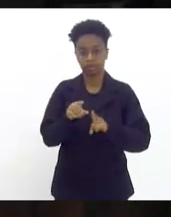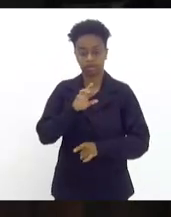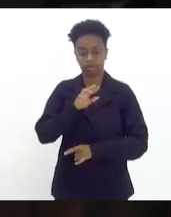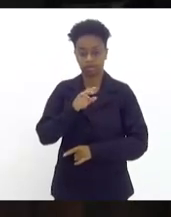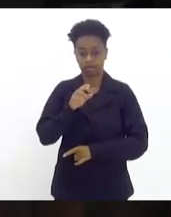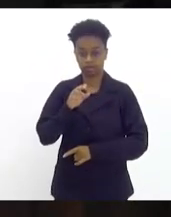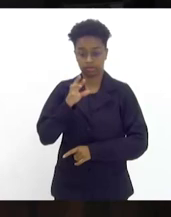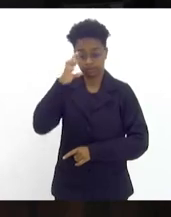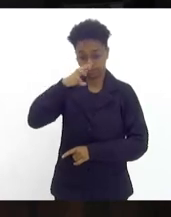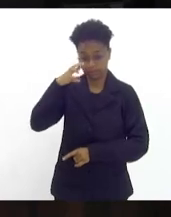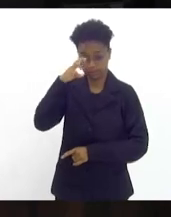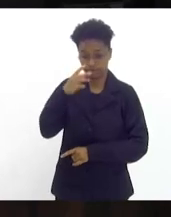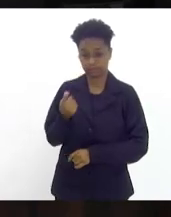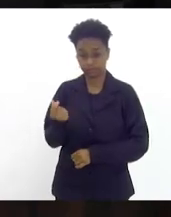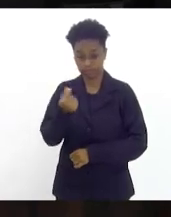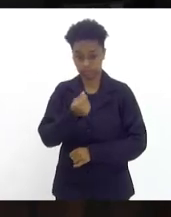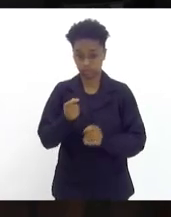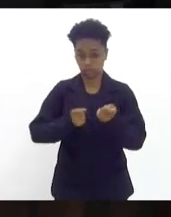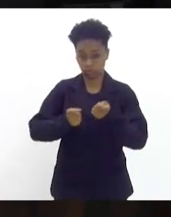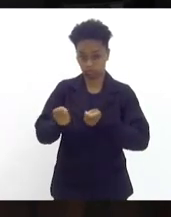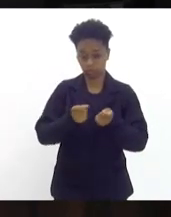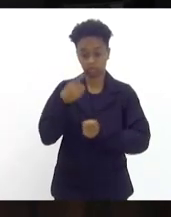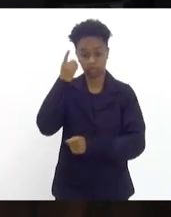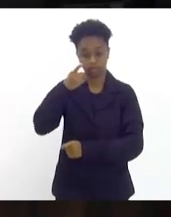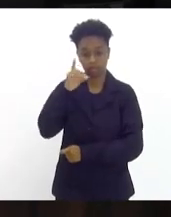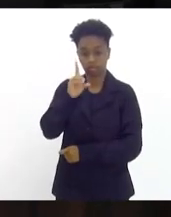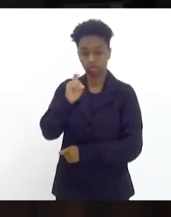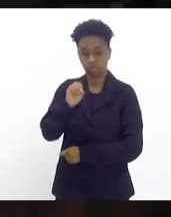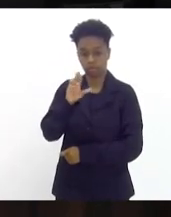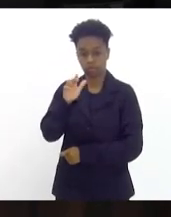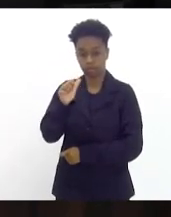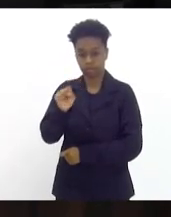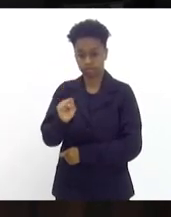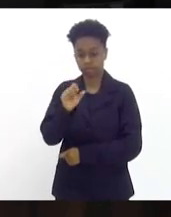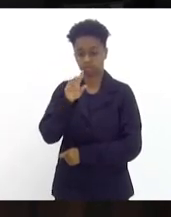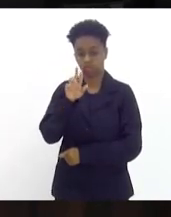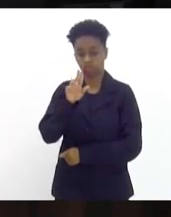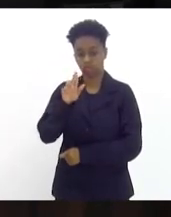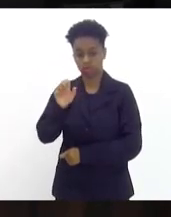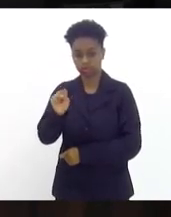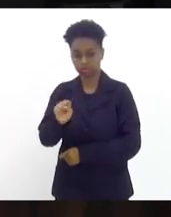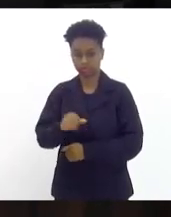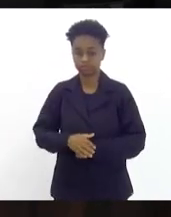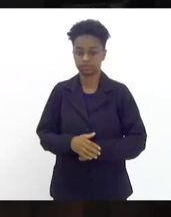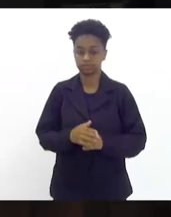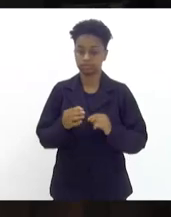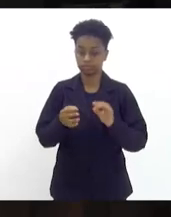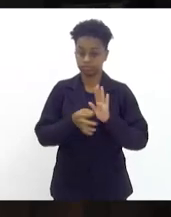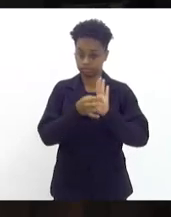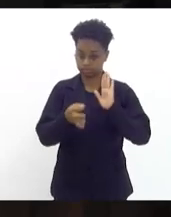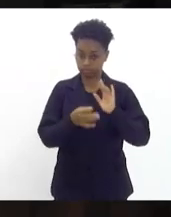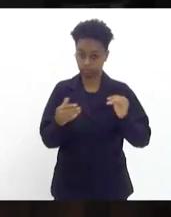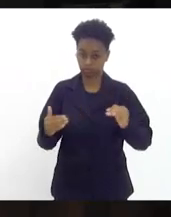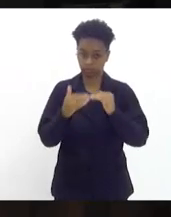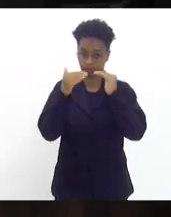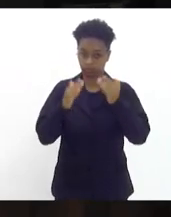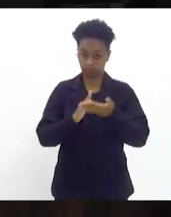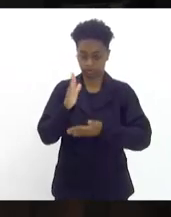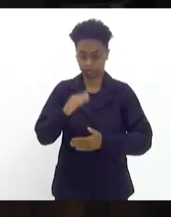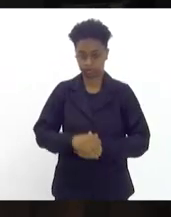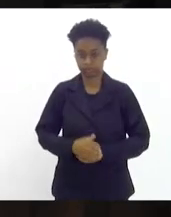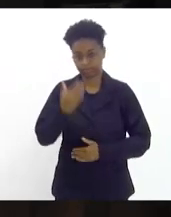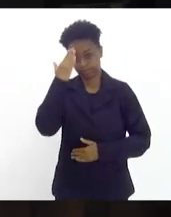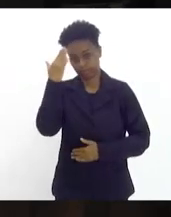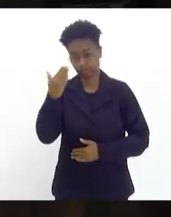financeira e controle Deputado Douglas ruas Presidente Muito obrigado Deputado